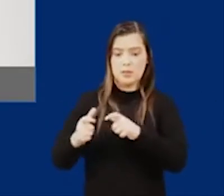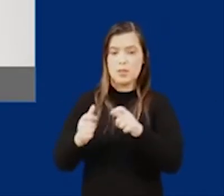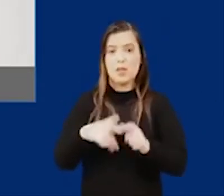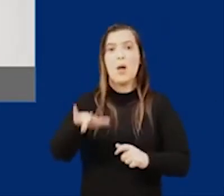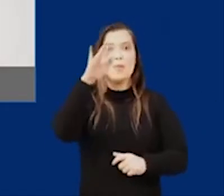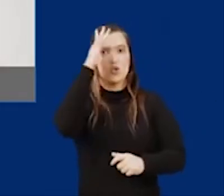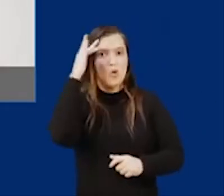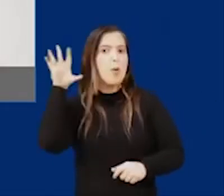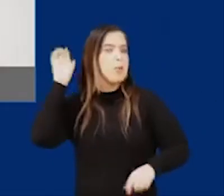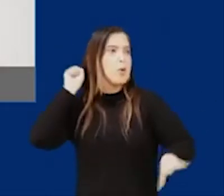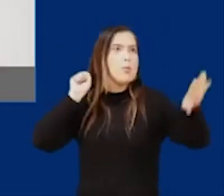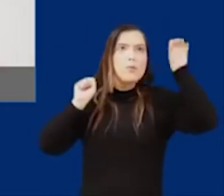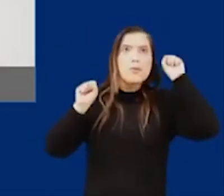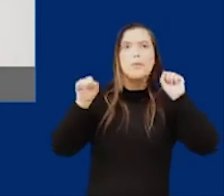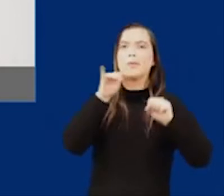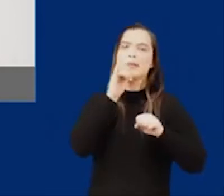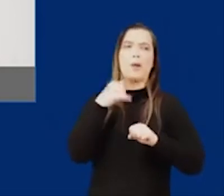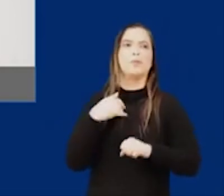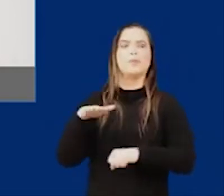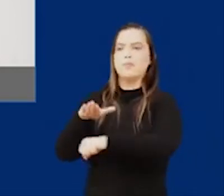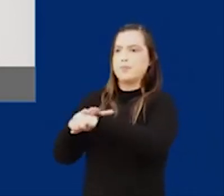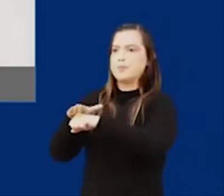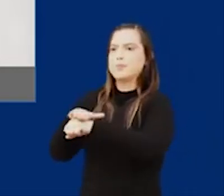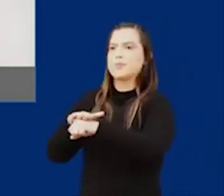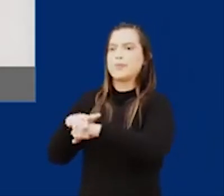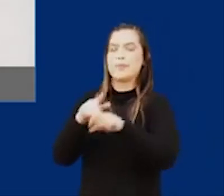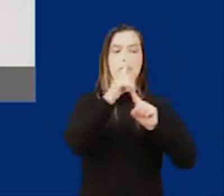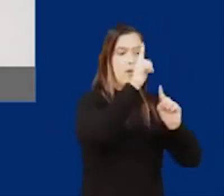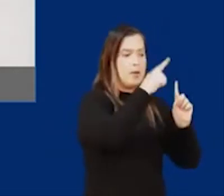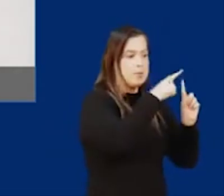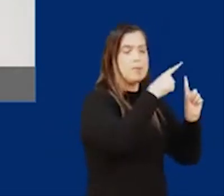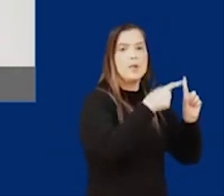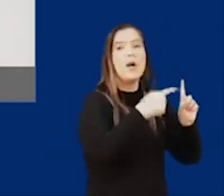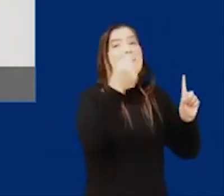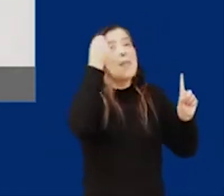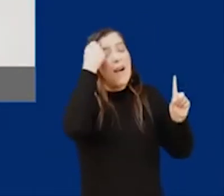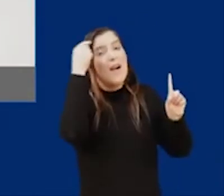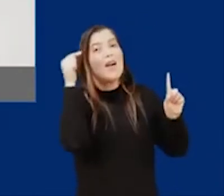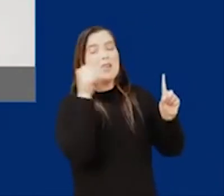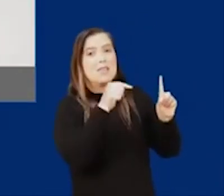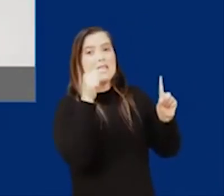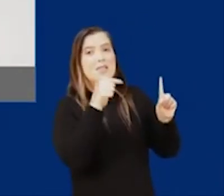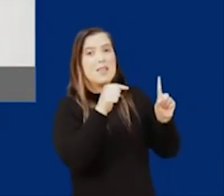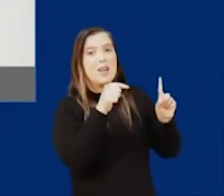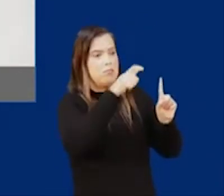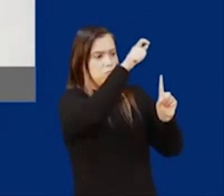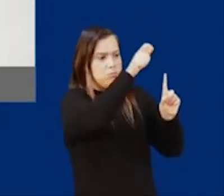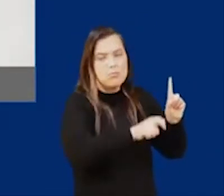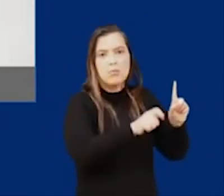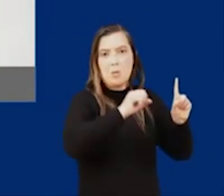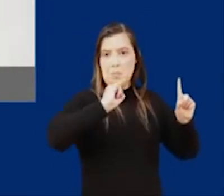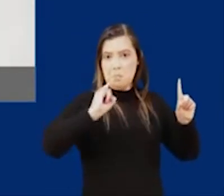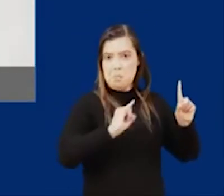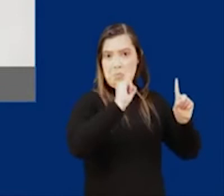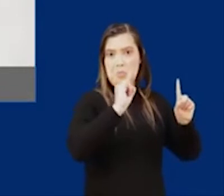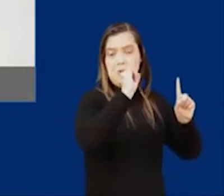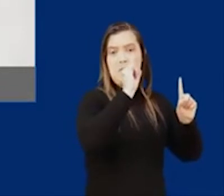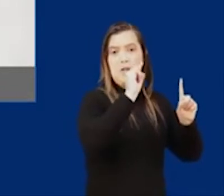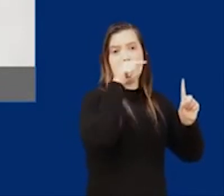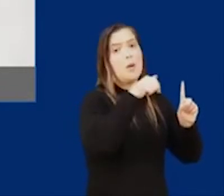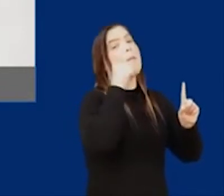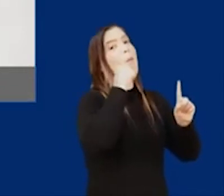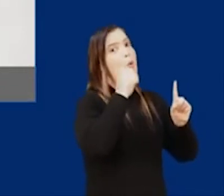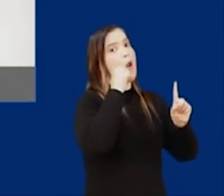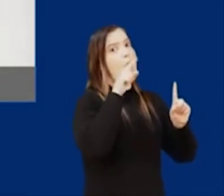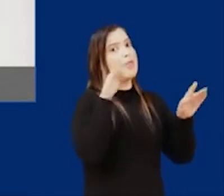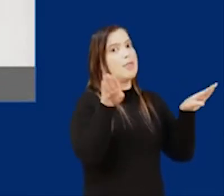ouve um diálogo sobre maternidade pense que ali o protagonista desse tema é a mulher e o